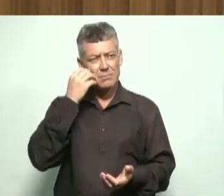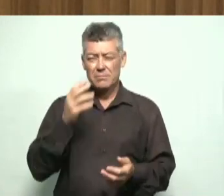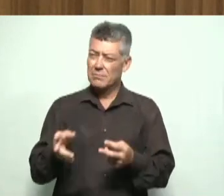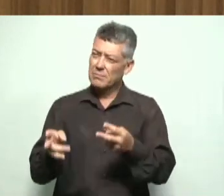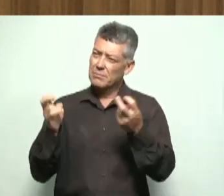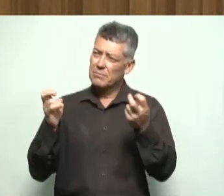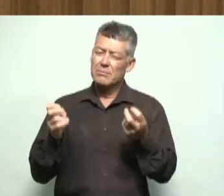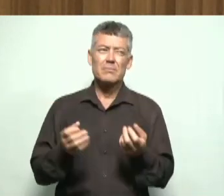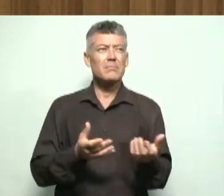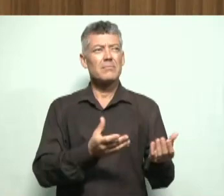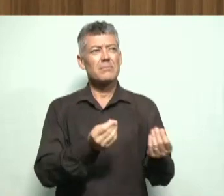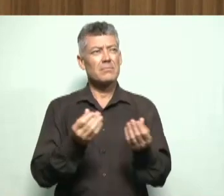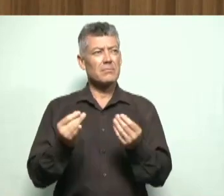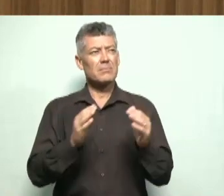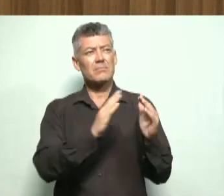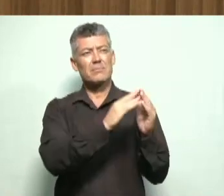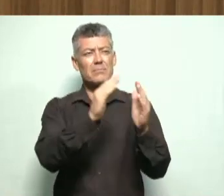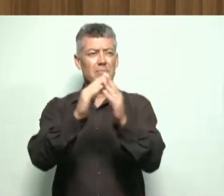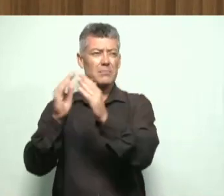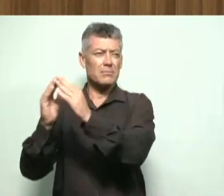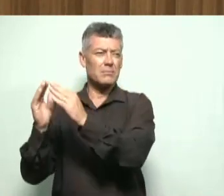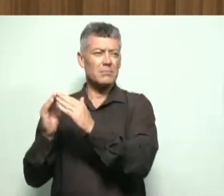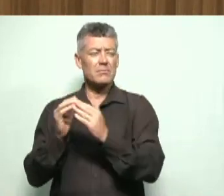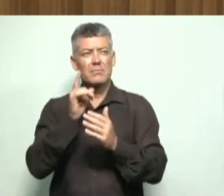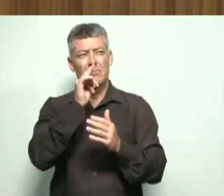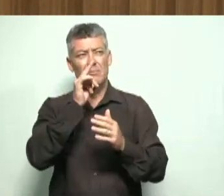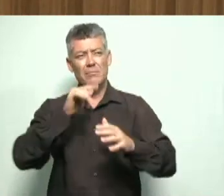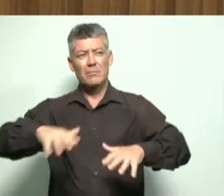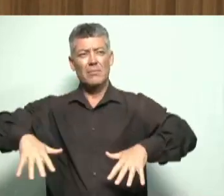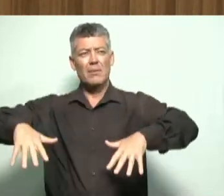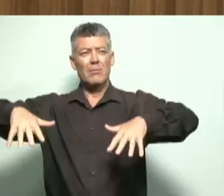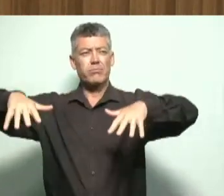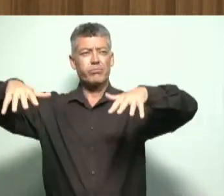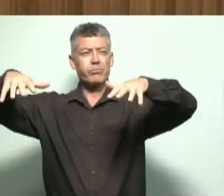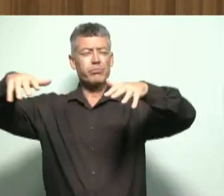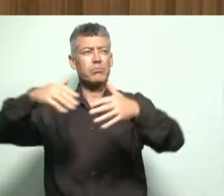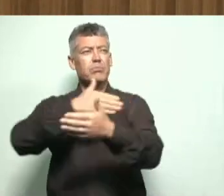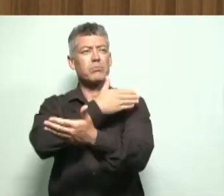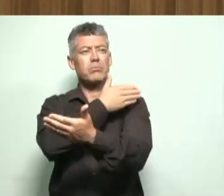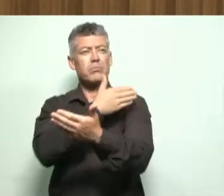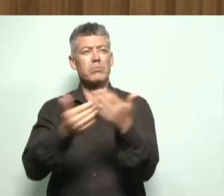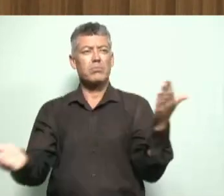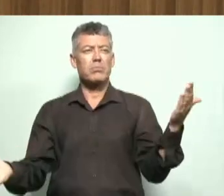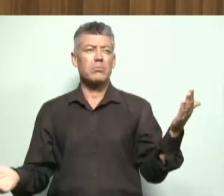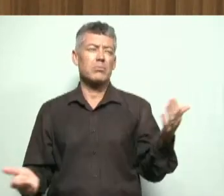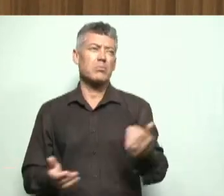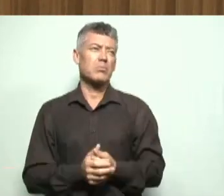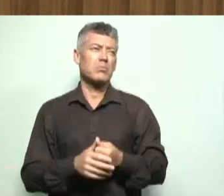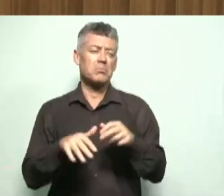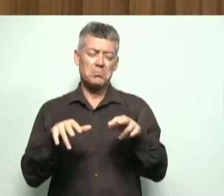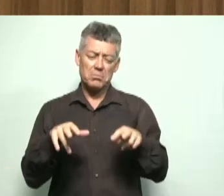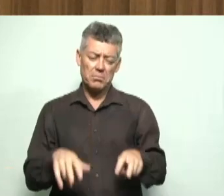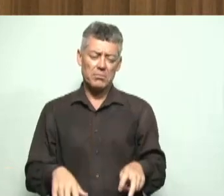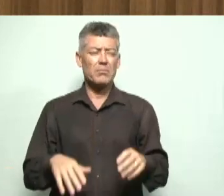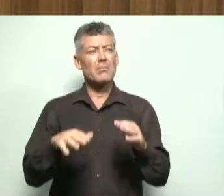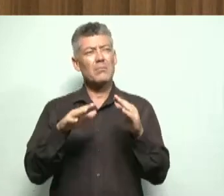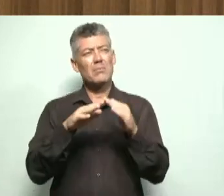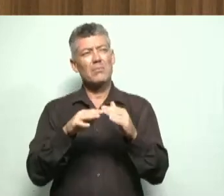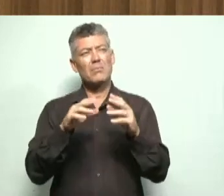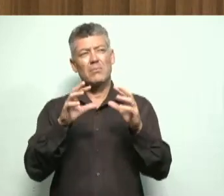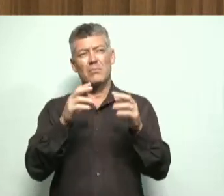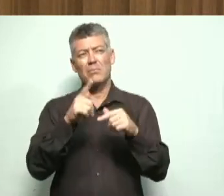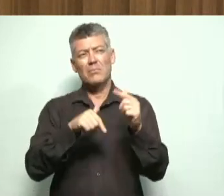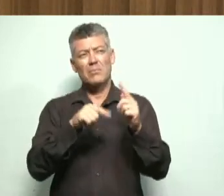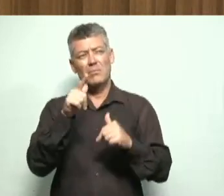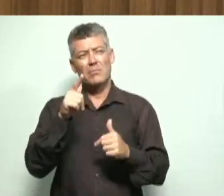muitas e muitas casas ali já tiveram as águas invadindo-as e tudo destruído, os imóveis, os móveis, os objetos,